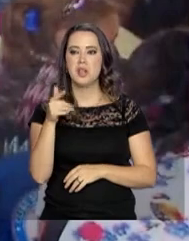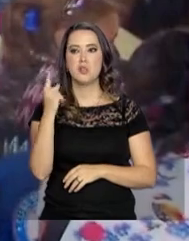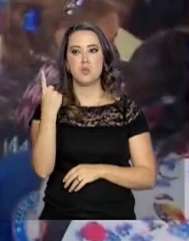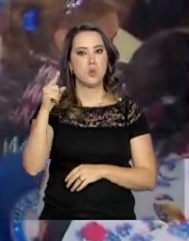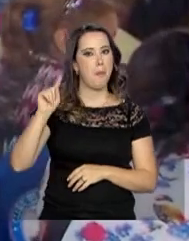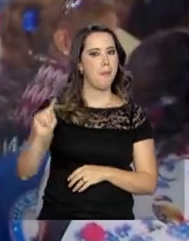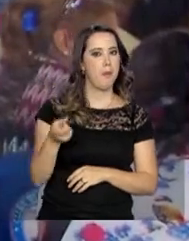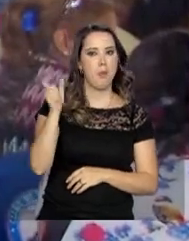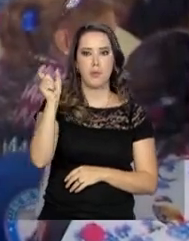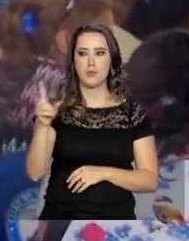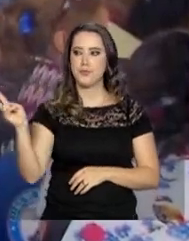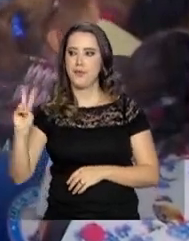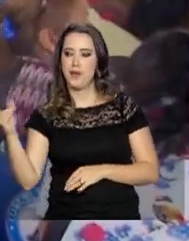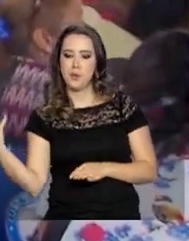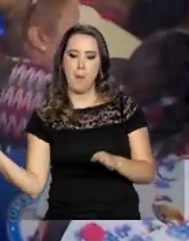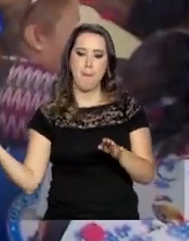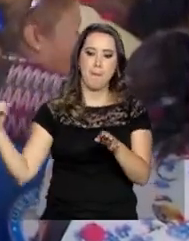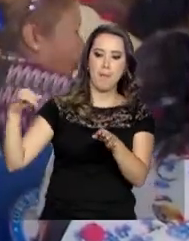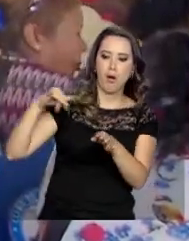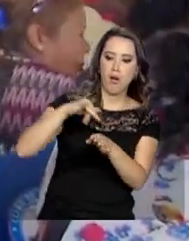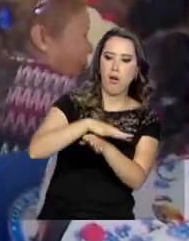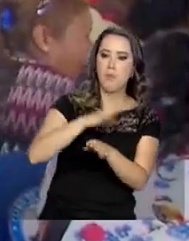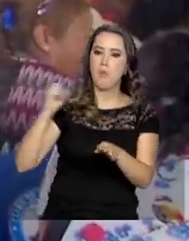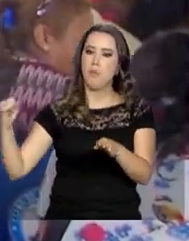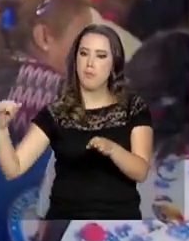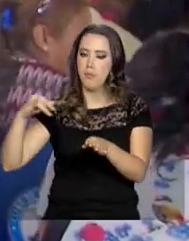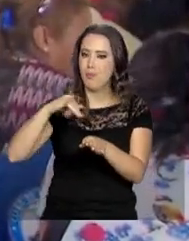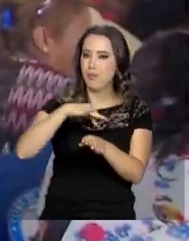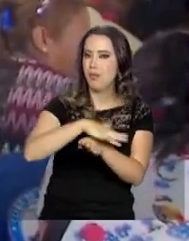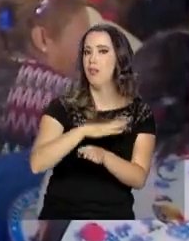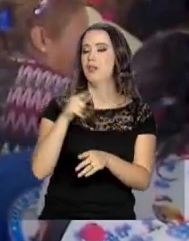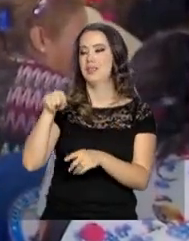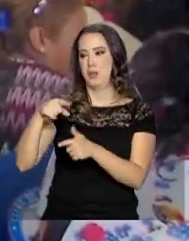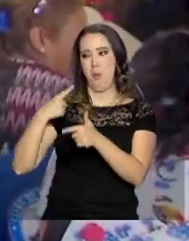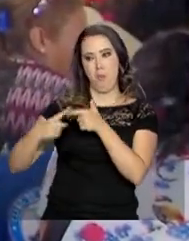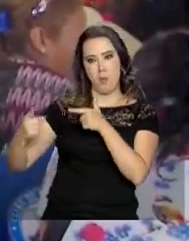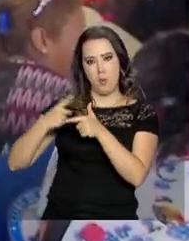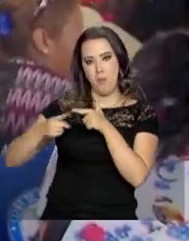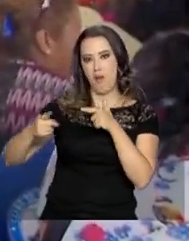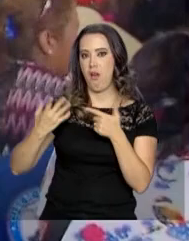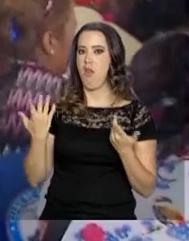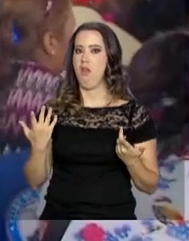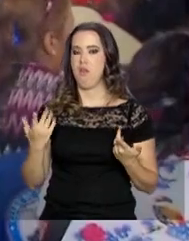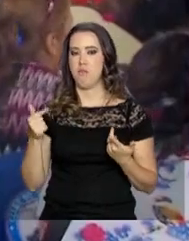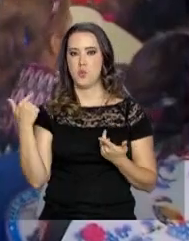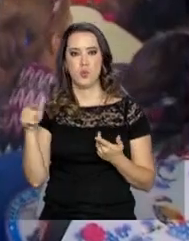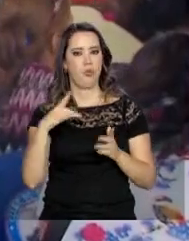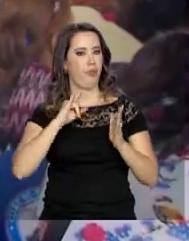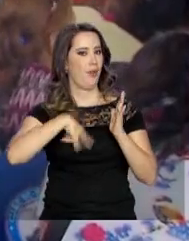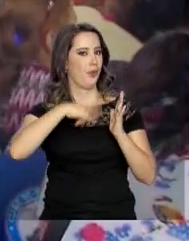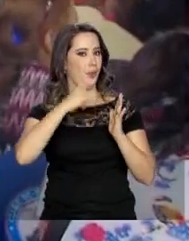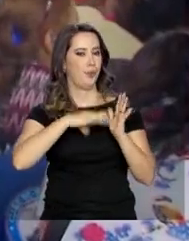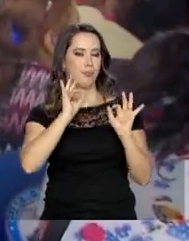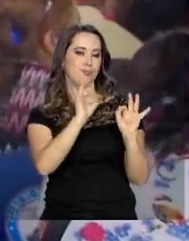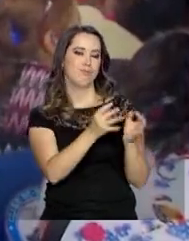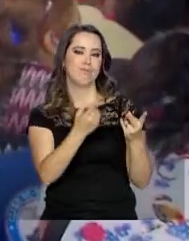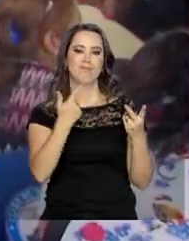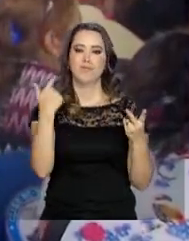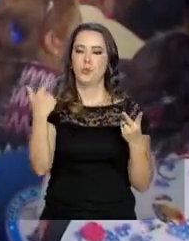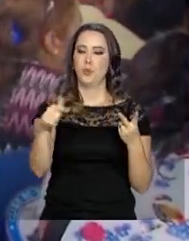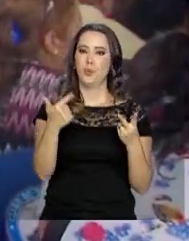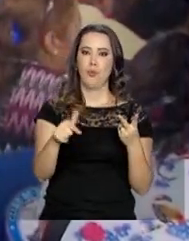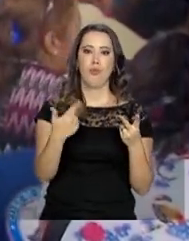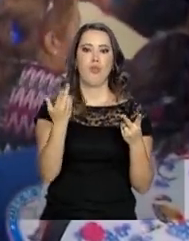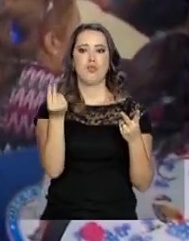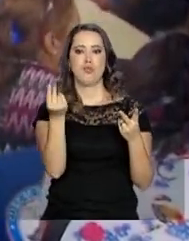migrantes venezuelanos. A maioria em situação de vulnerabilidade, ou seja, sem documentação adequada, sem